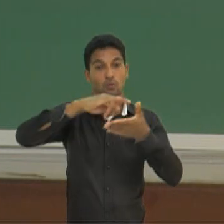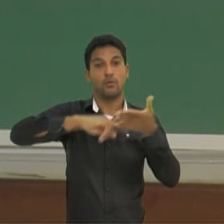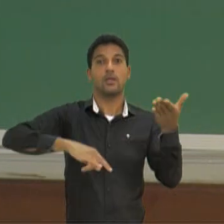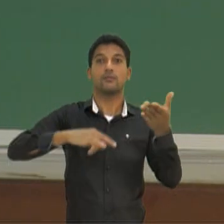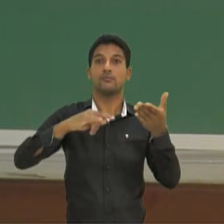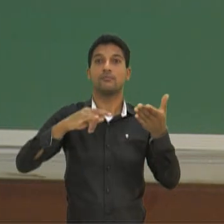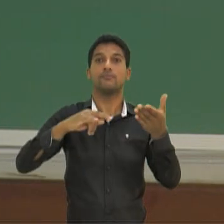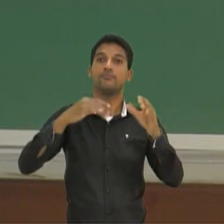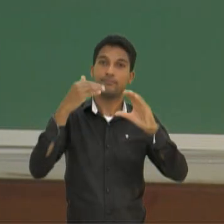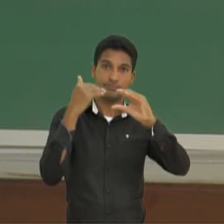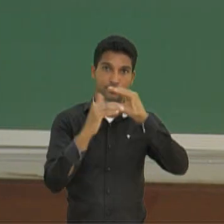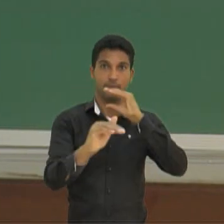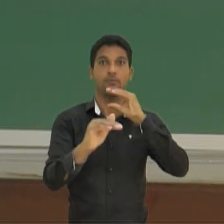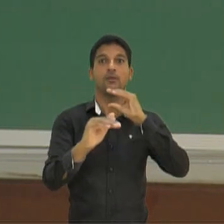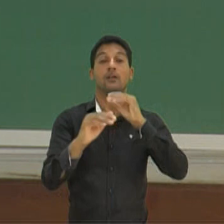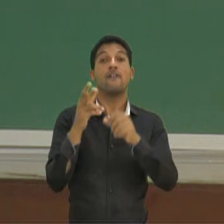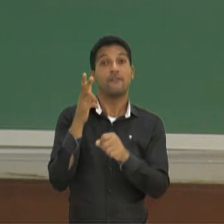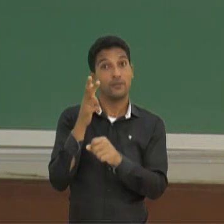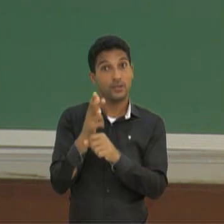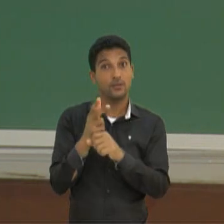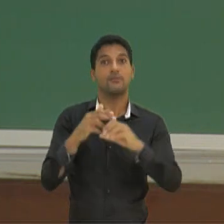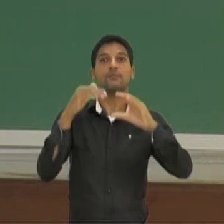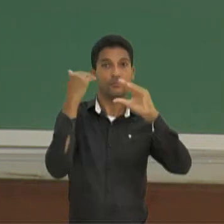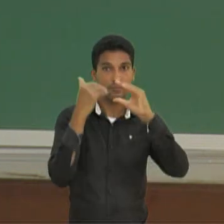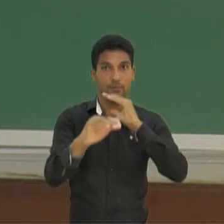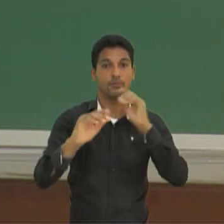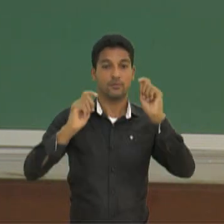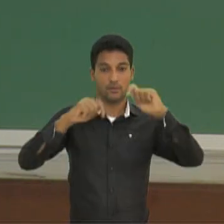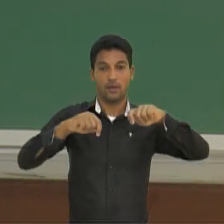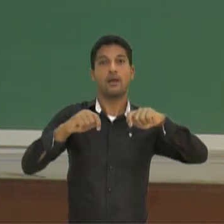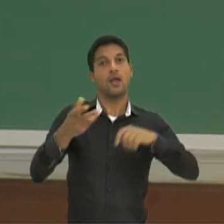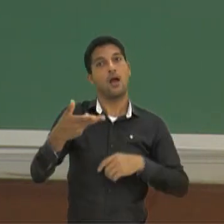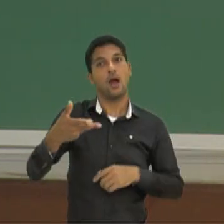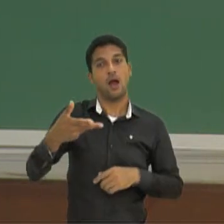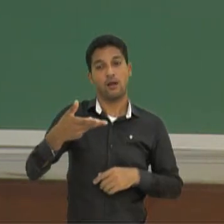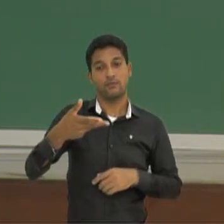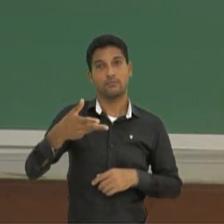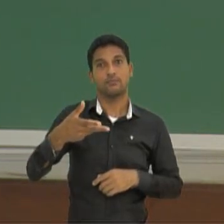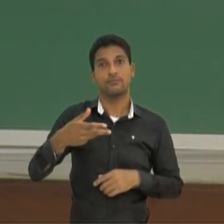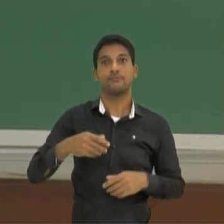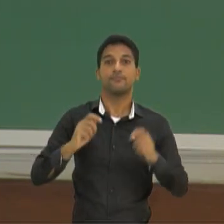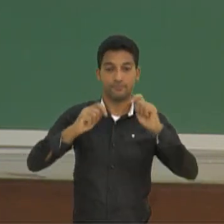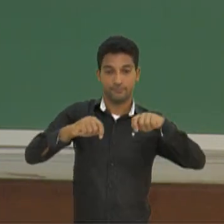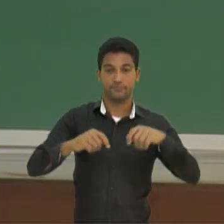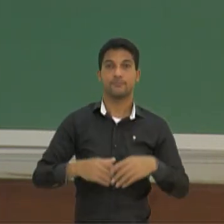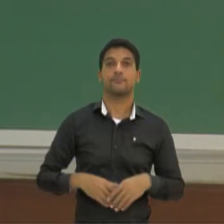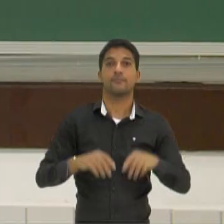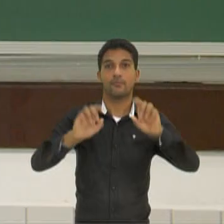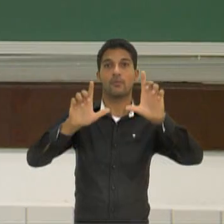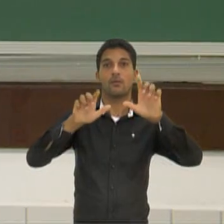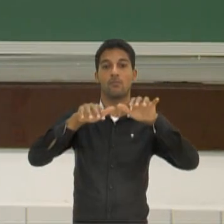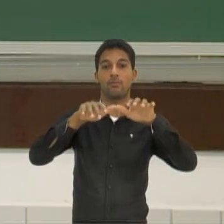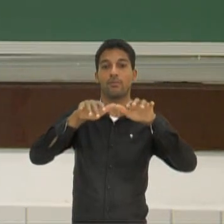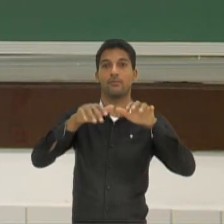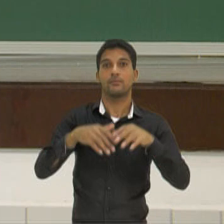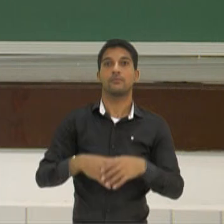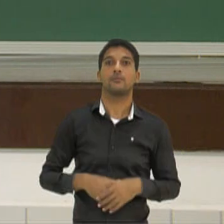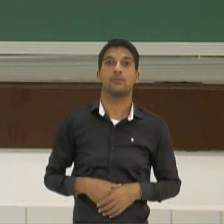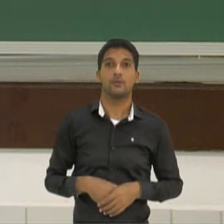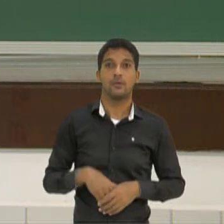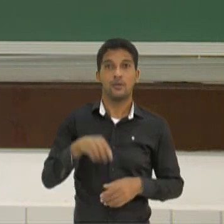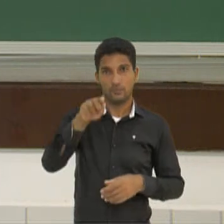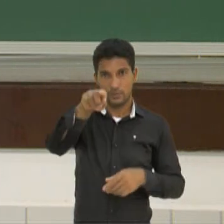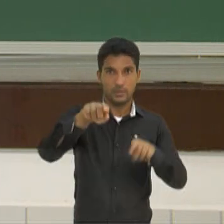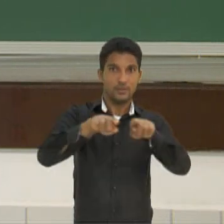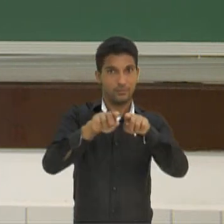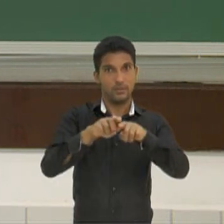se comunicar agora com muito mais velocidade e praticidade. Né? Vocês, recentemente, tiveram que também abrir uma conta